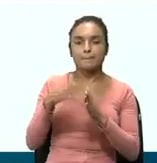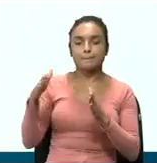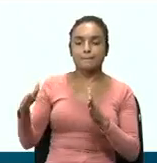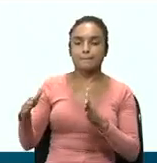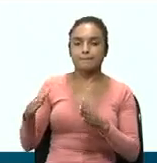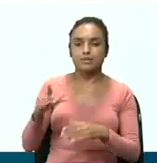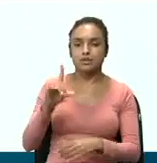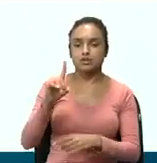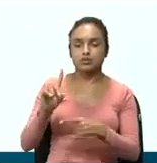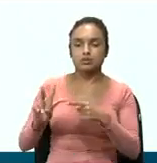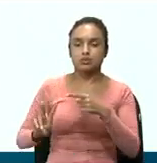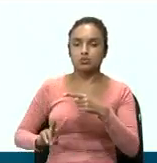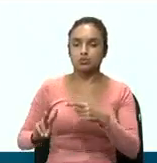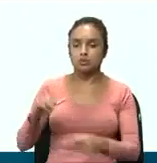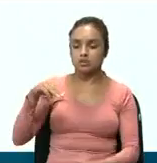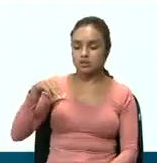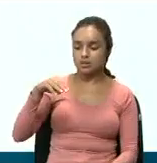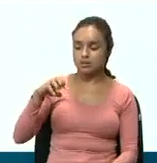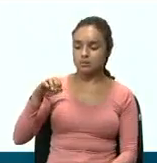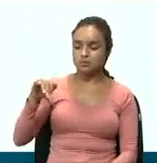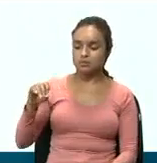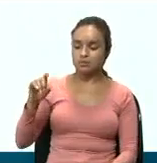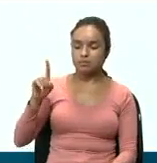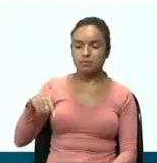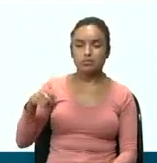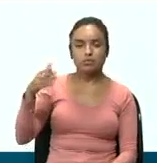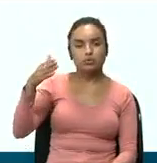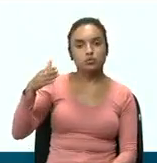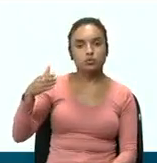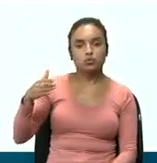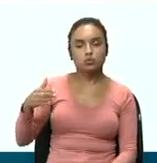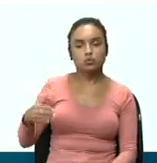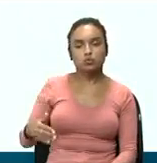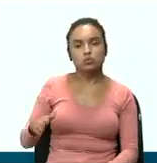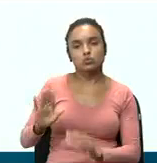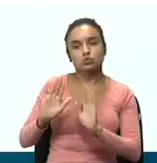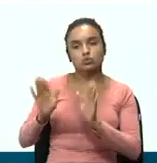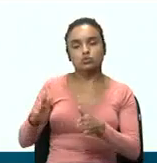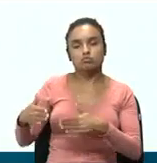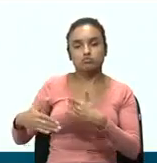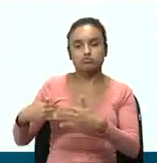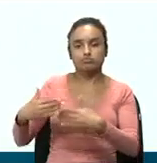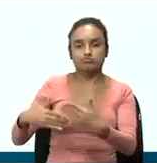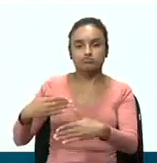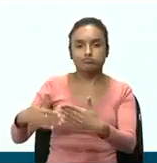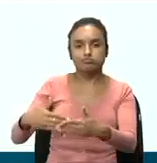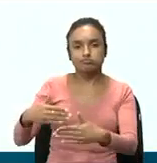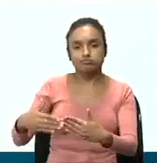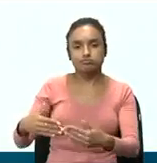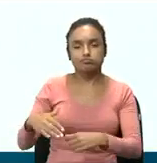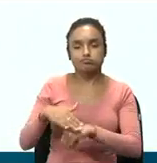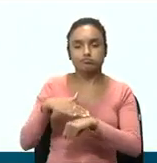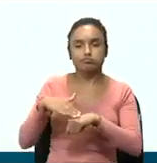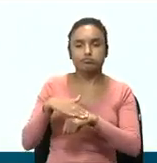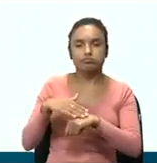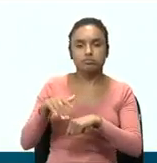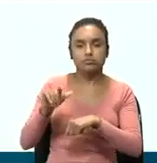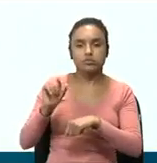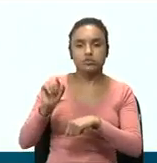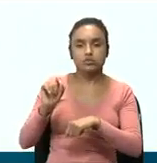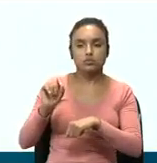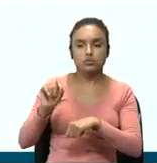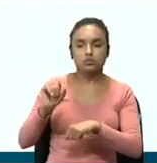chamada série P. E, nesse caso, né, ao longo, então, a gente vai evoluindo, então, e conversando sobre o que é